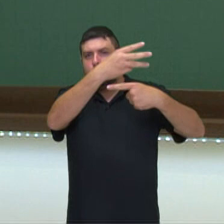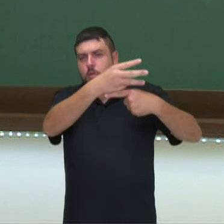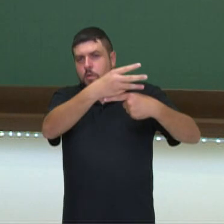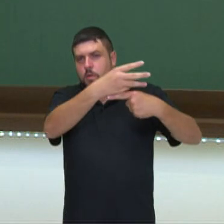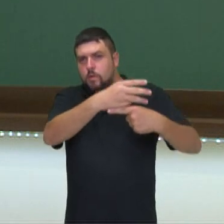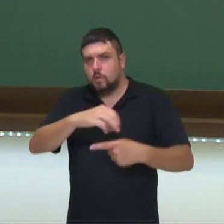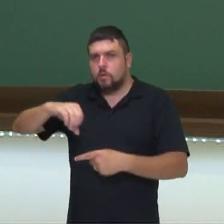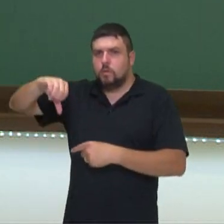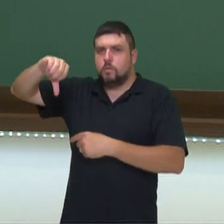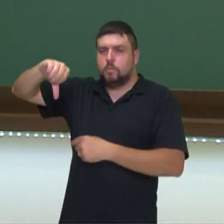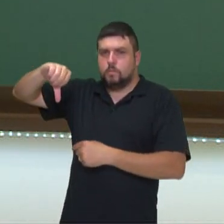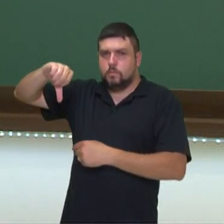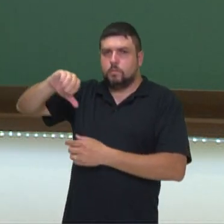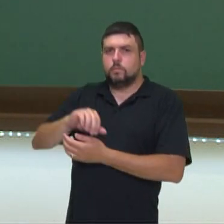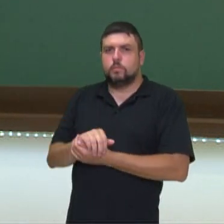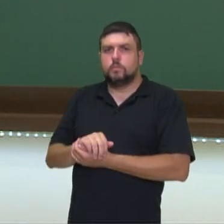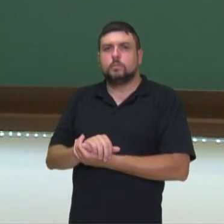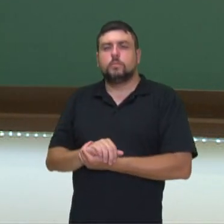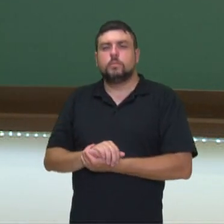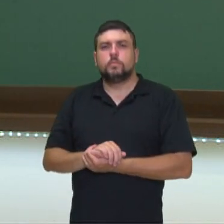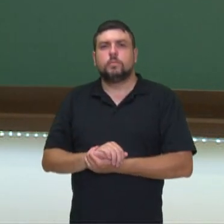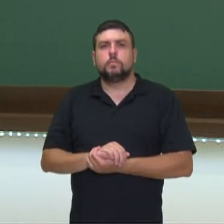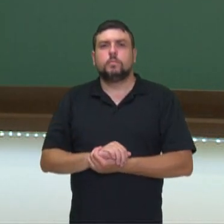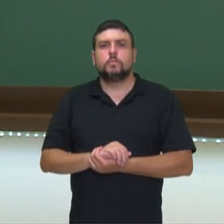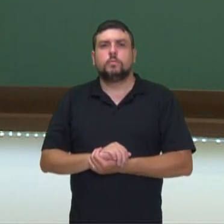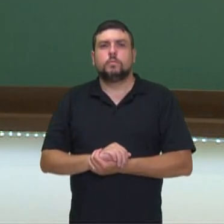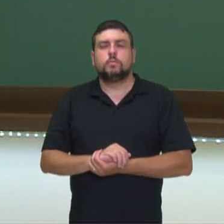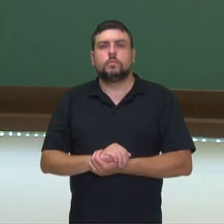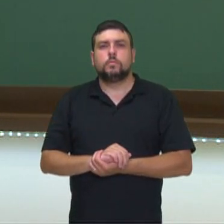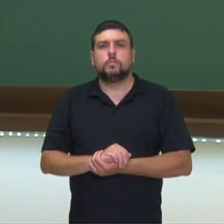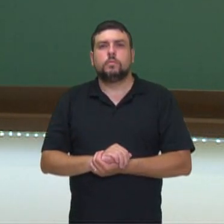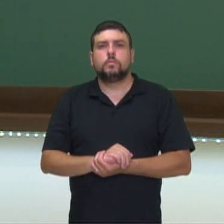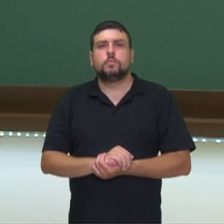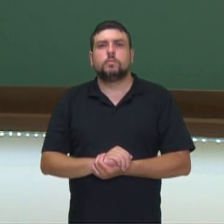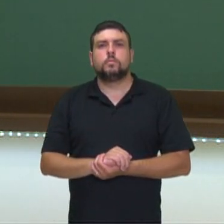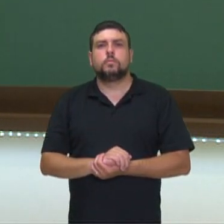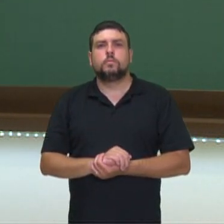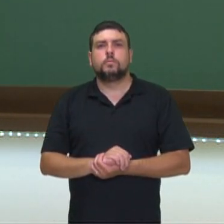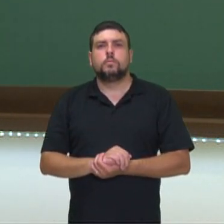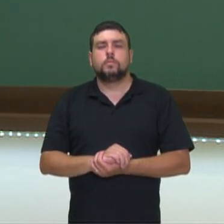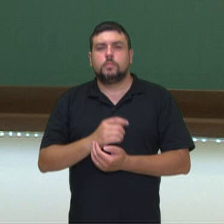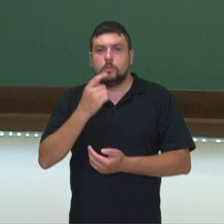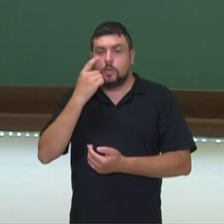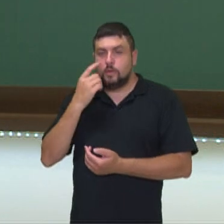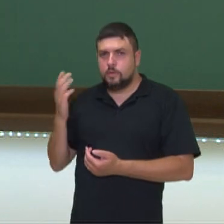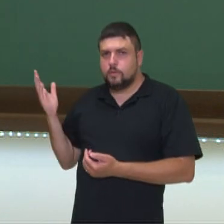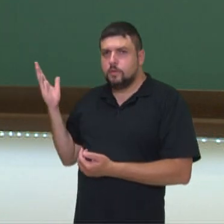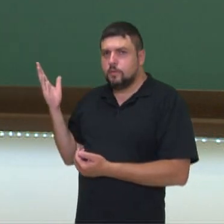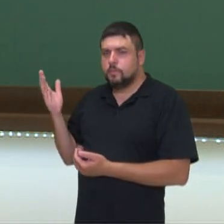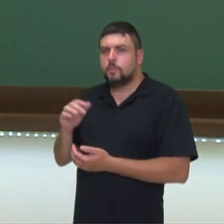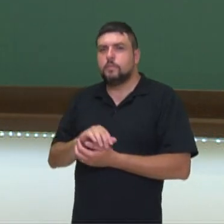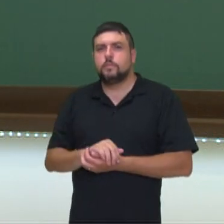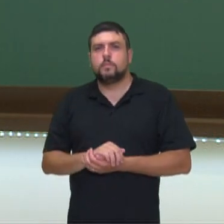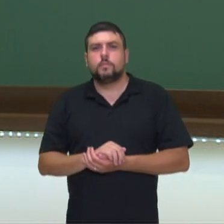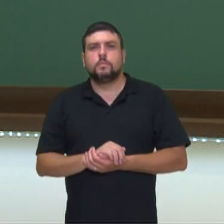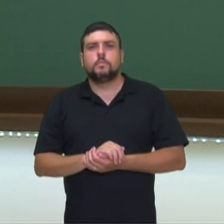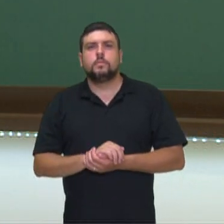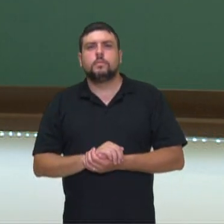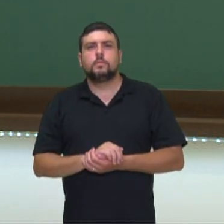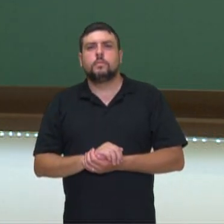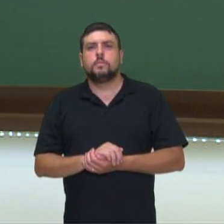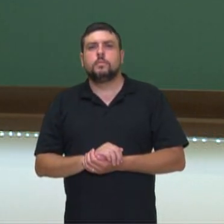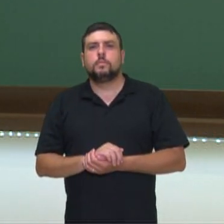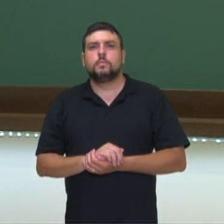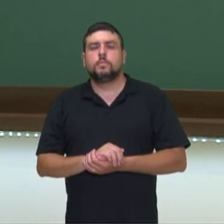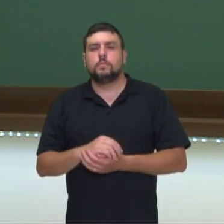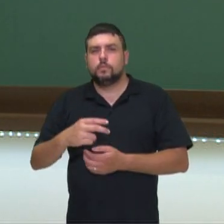meu numerador aqui vai ser 9. Beleza? Então, tá ali, ó, 9 dozeavos e 10 dozeavos. Segunda forma de